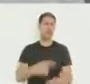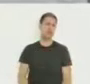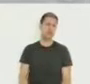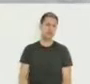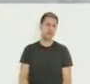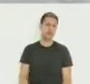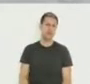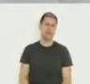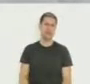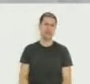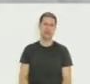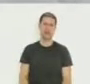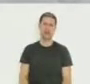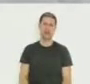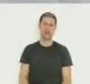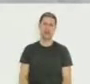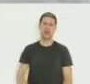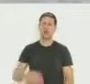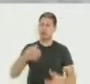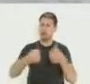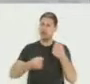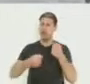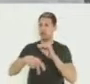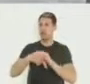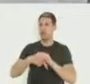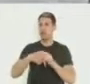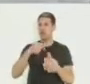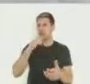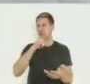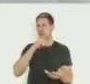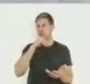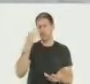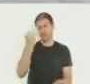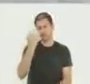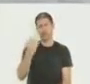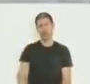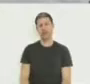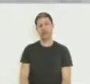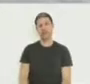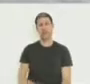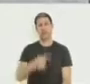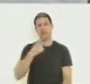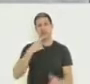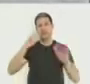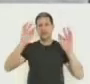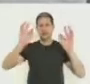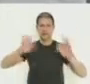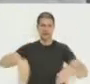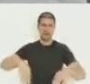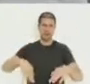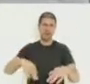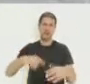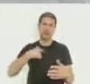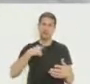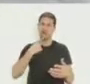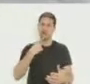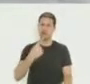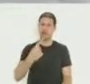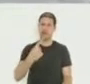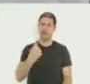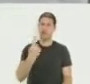leite materno isso é bastante importante e por fim né como eu disse um litro de leite